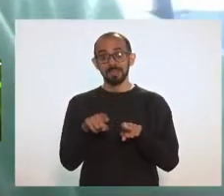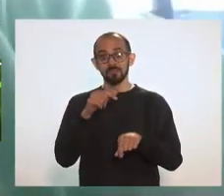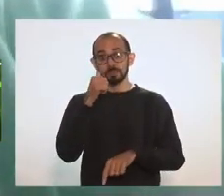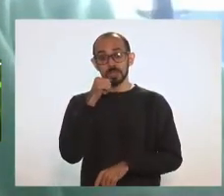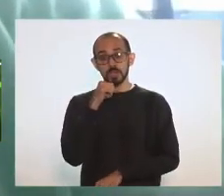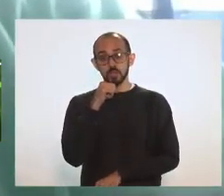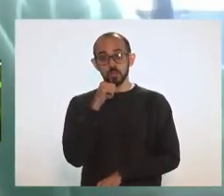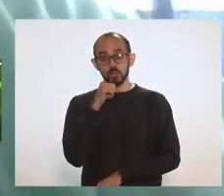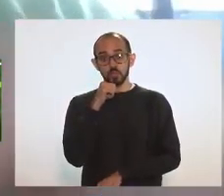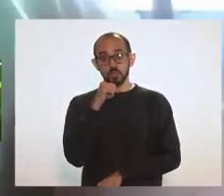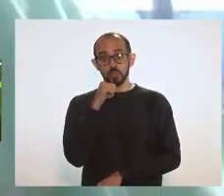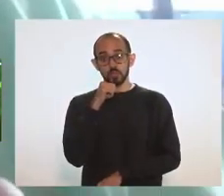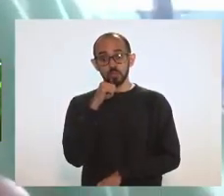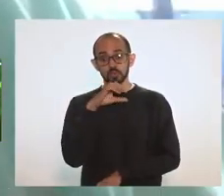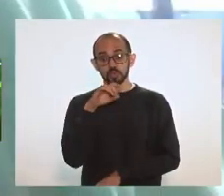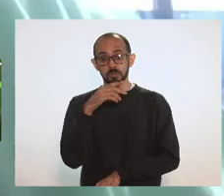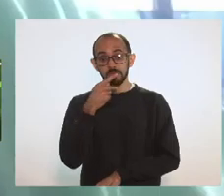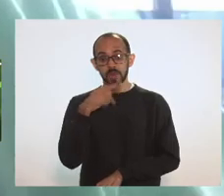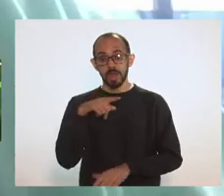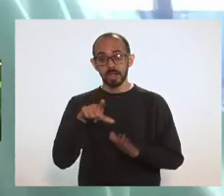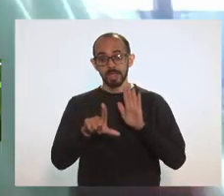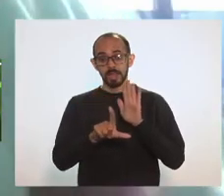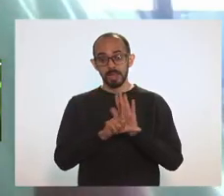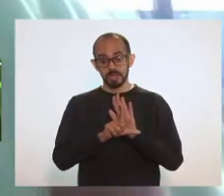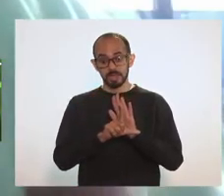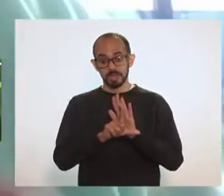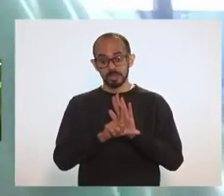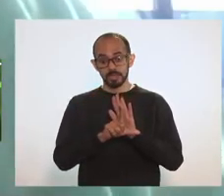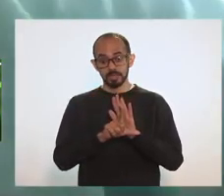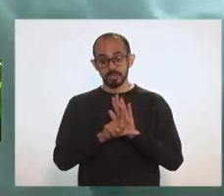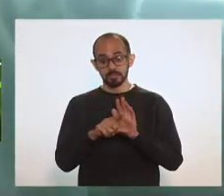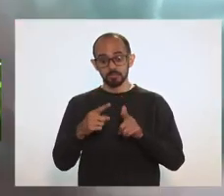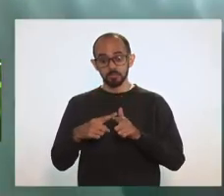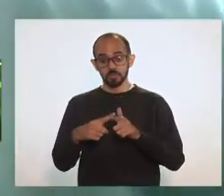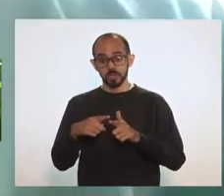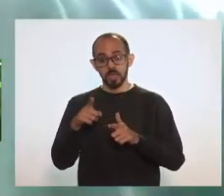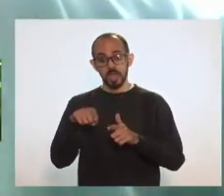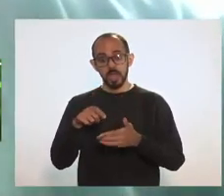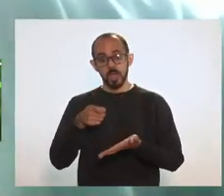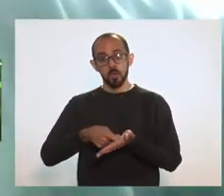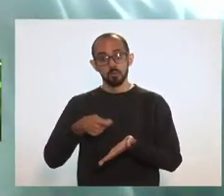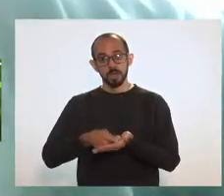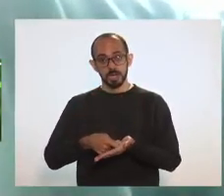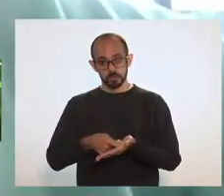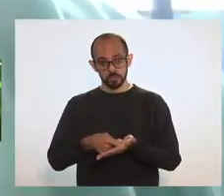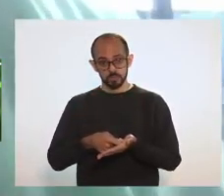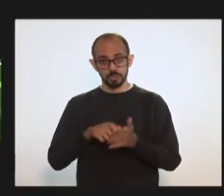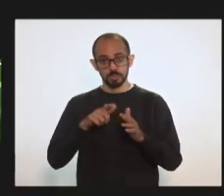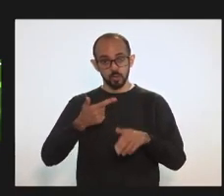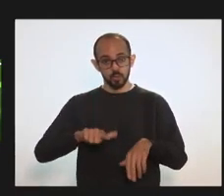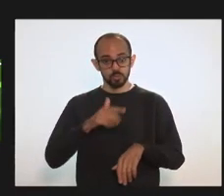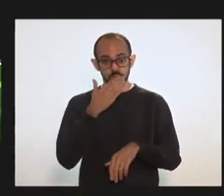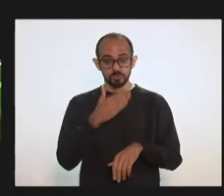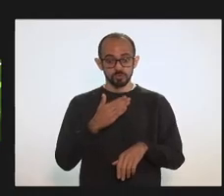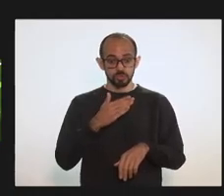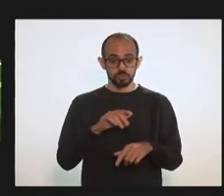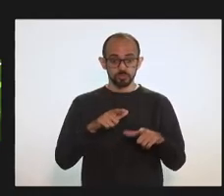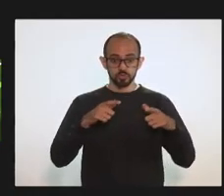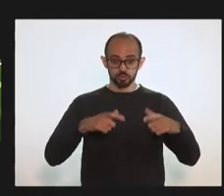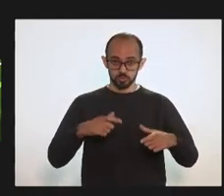Célia Jordão e Mônica Francisco, foram em cima de mim e eu tive que mudar a lei e dizer que tinha que fornecer